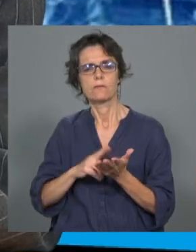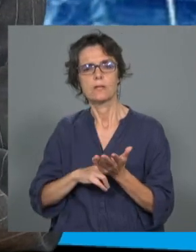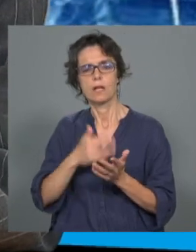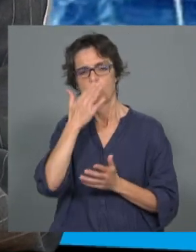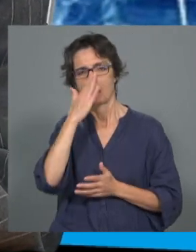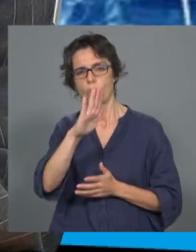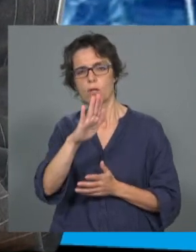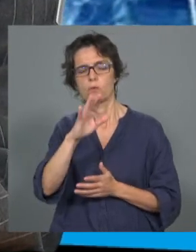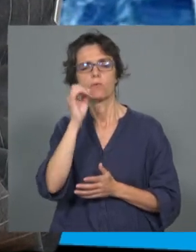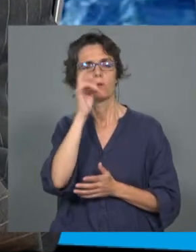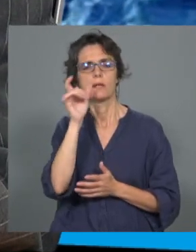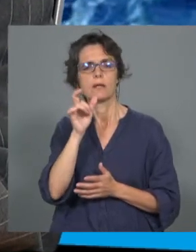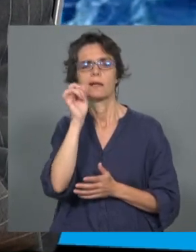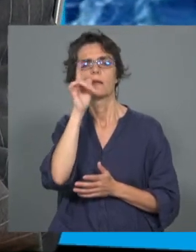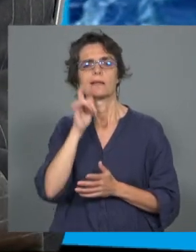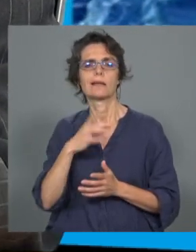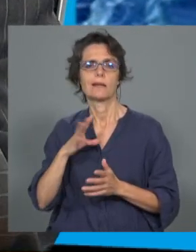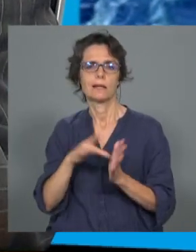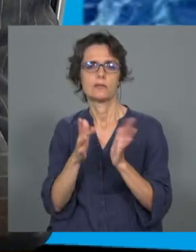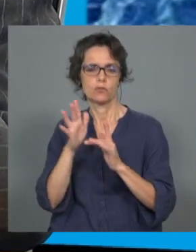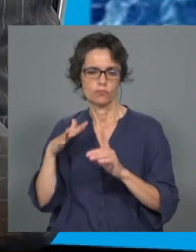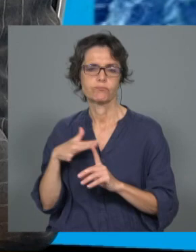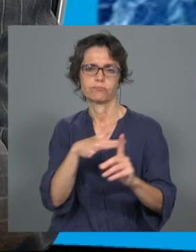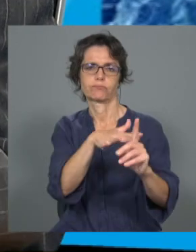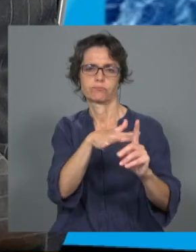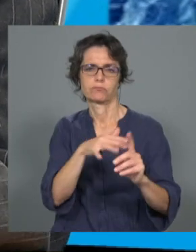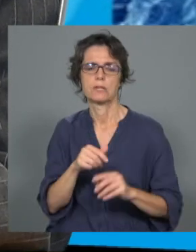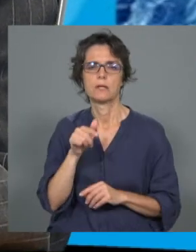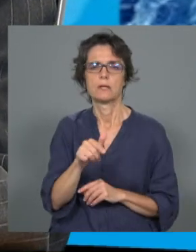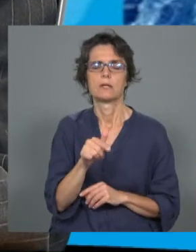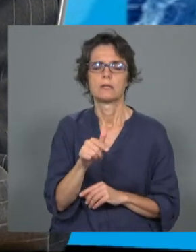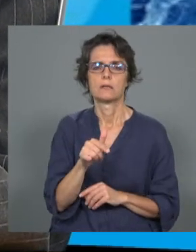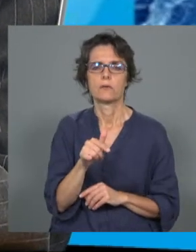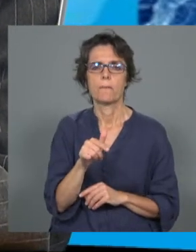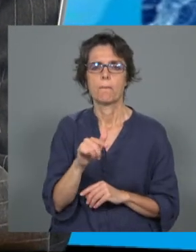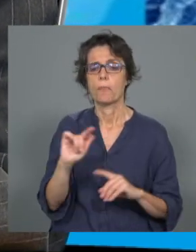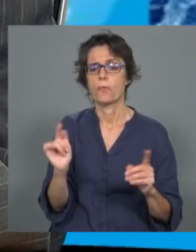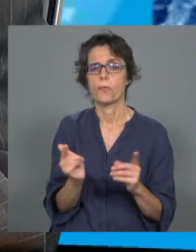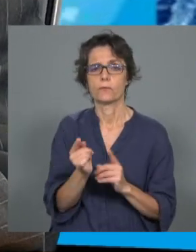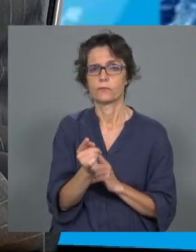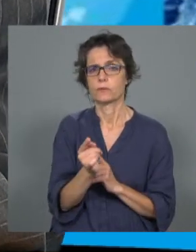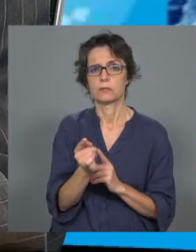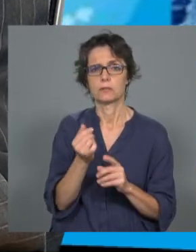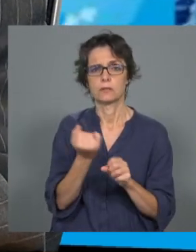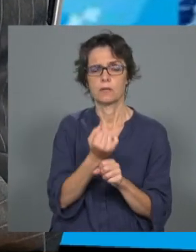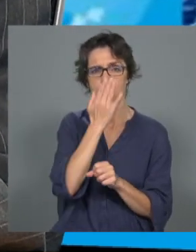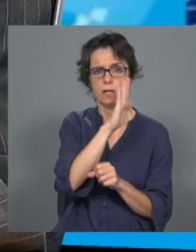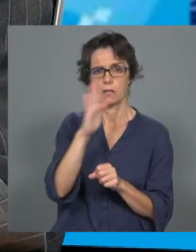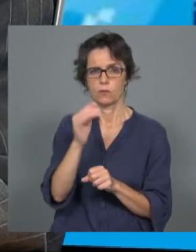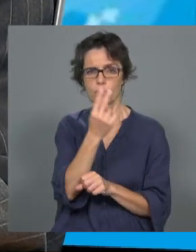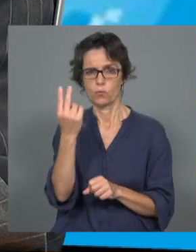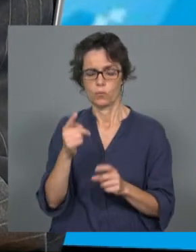atitude do discípulo, do discipulado, que se sintetiza fundamentalmente em duas atitudes. Primeiro,